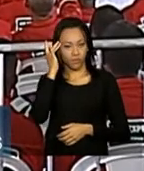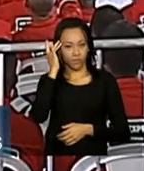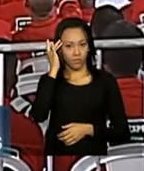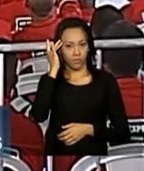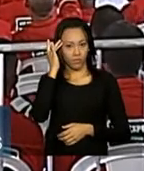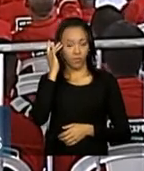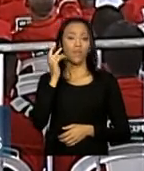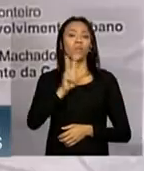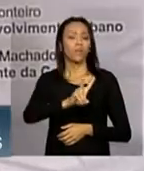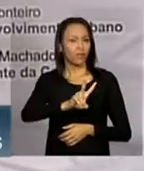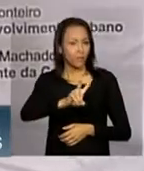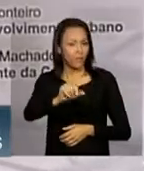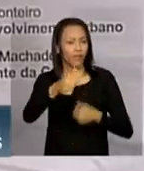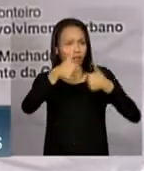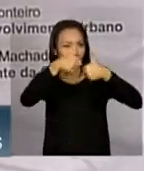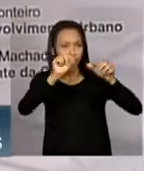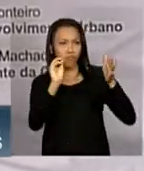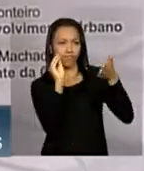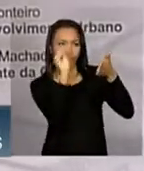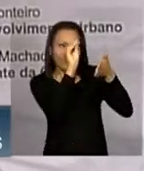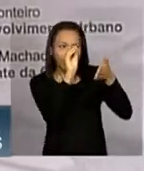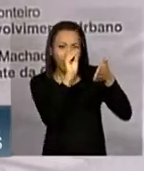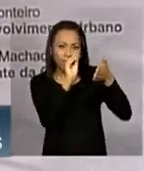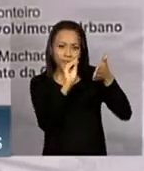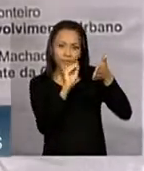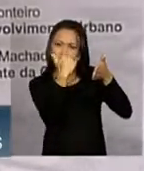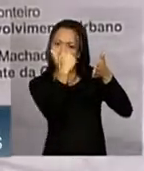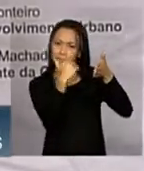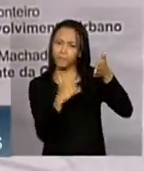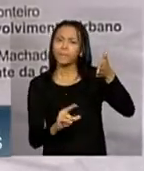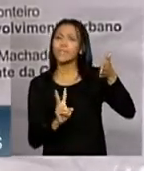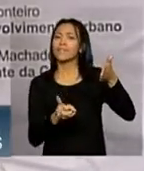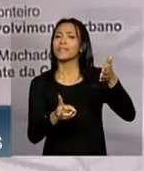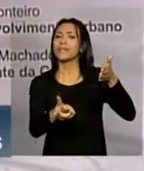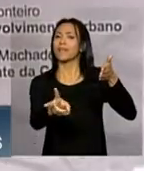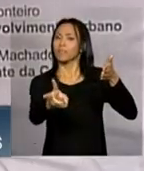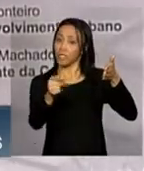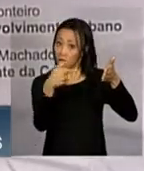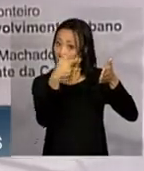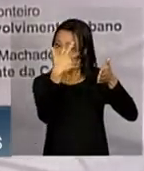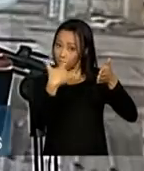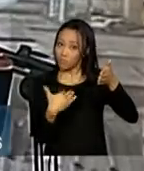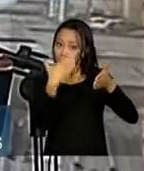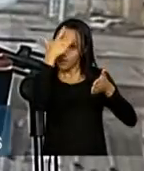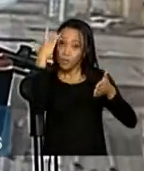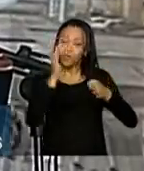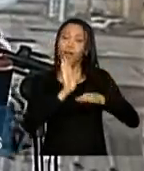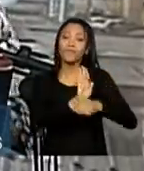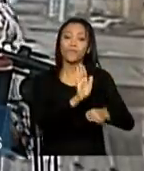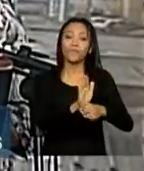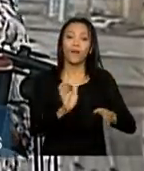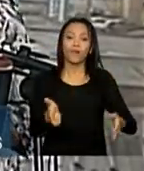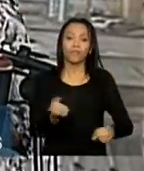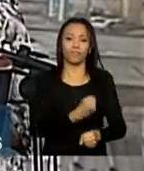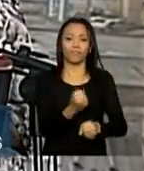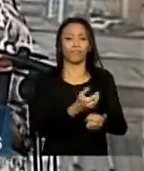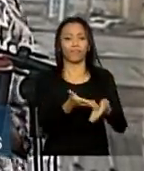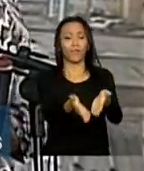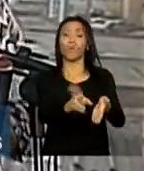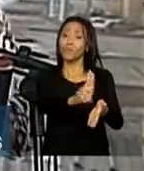das pessoas que vão ficar registrado para sempre, que contribuíram com a obra, o nome